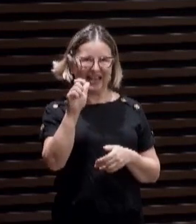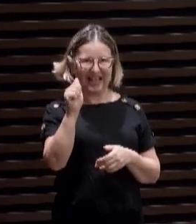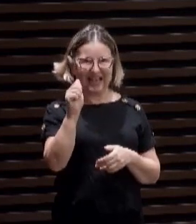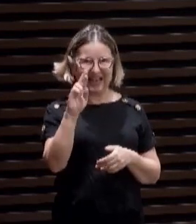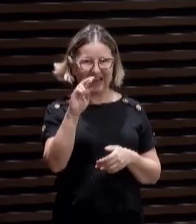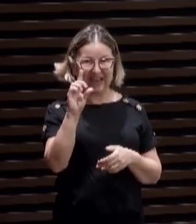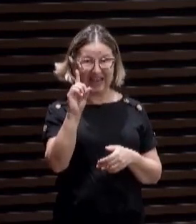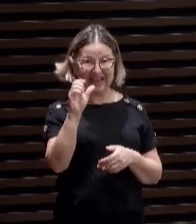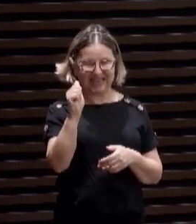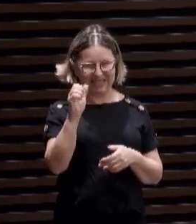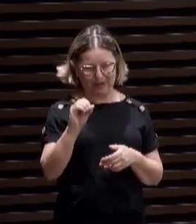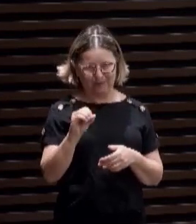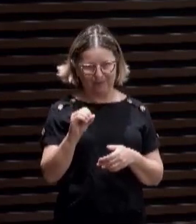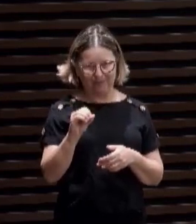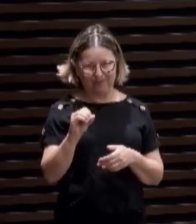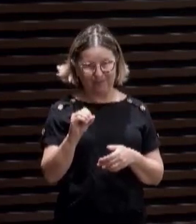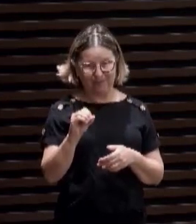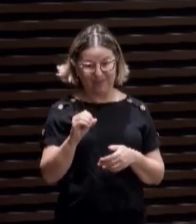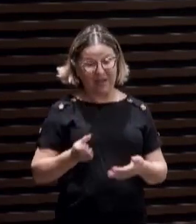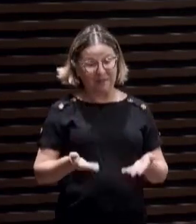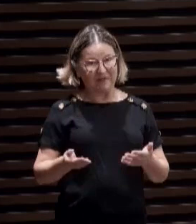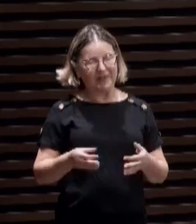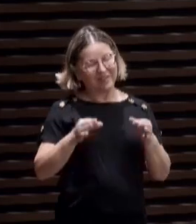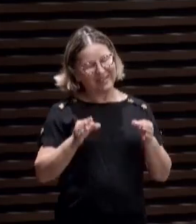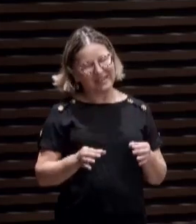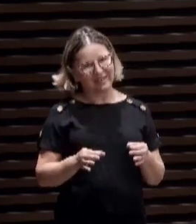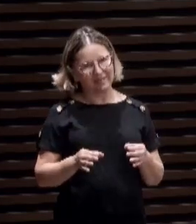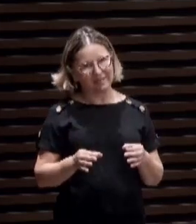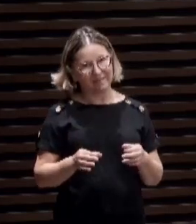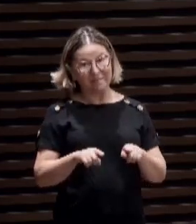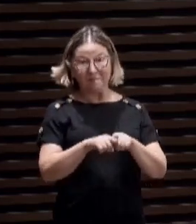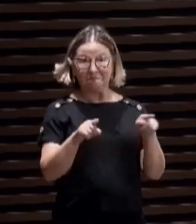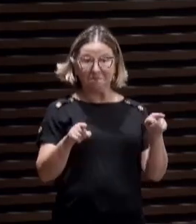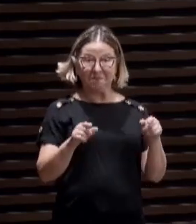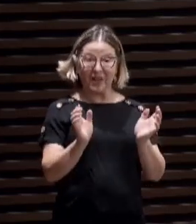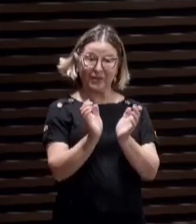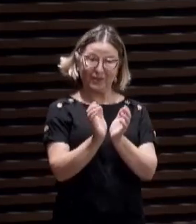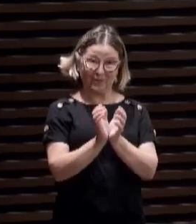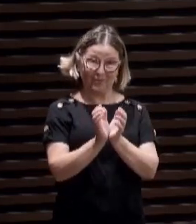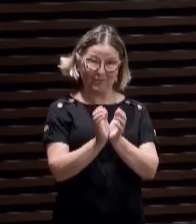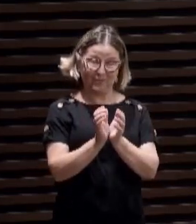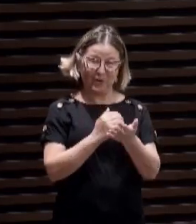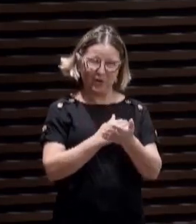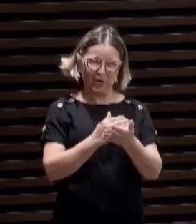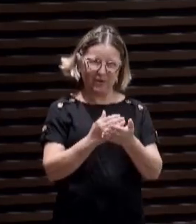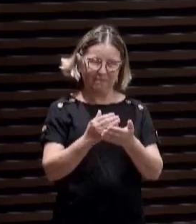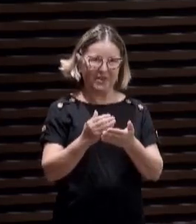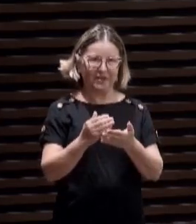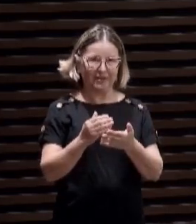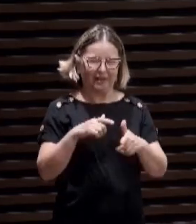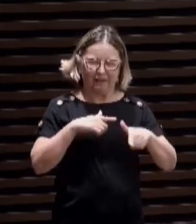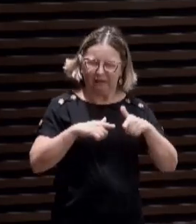eles tiveram a motivação correta. Quando eles começaram a fazer coisas para receber algo em troca,